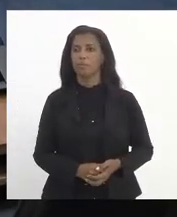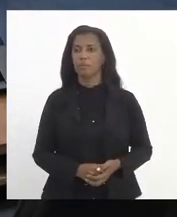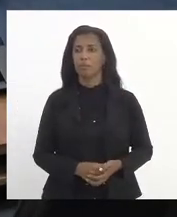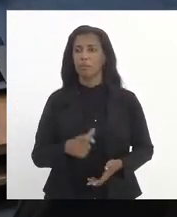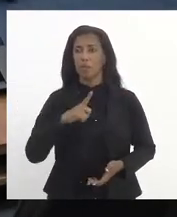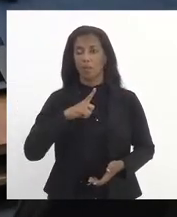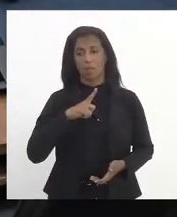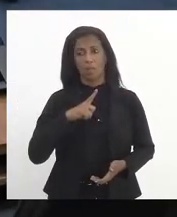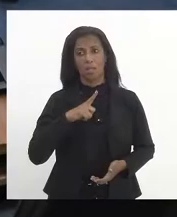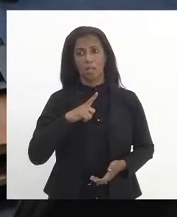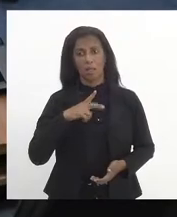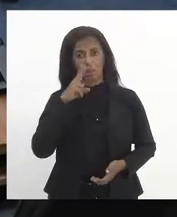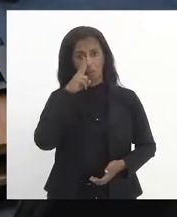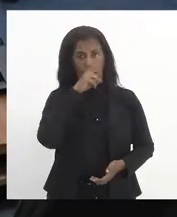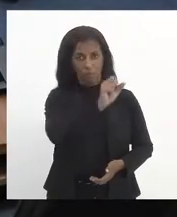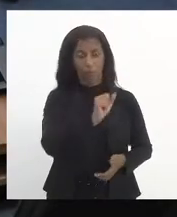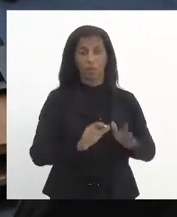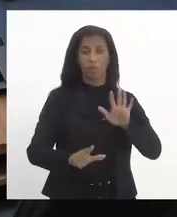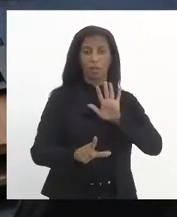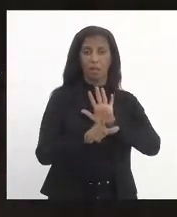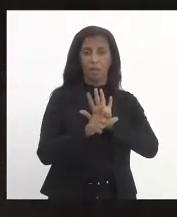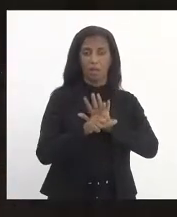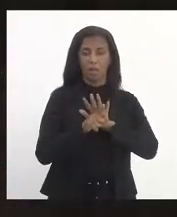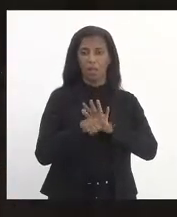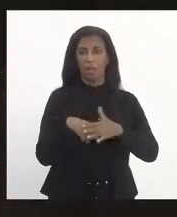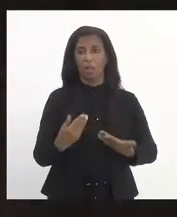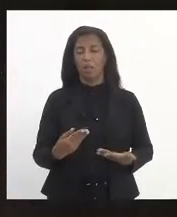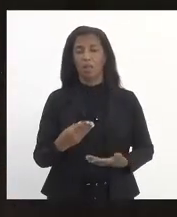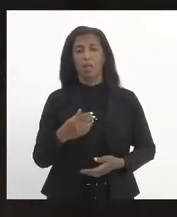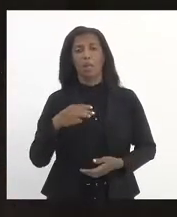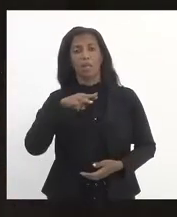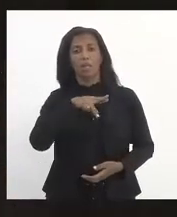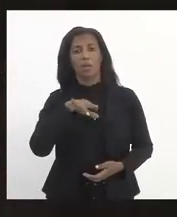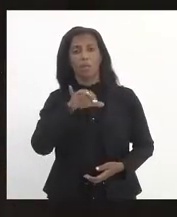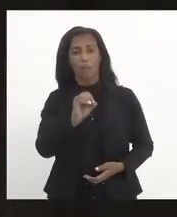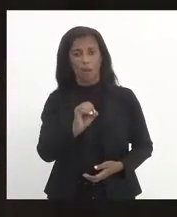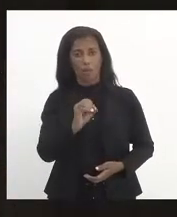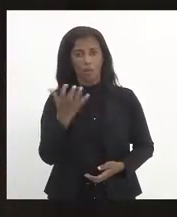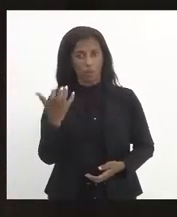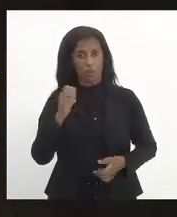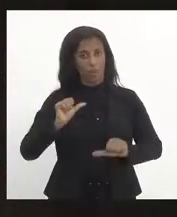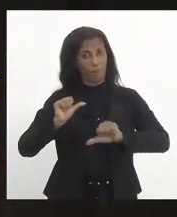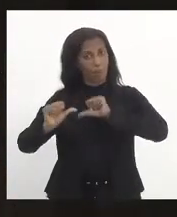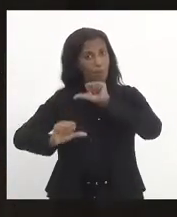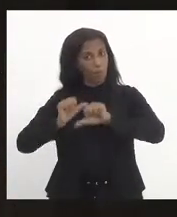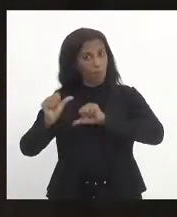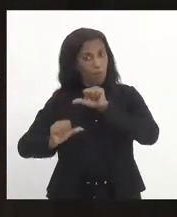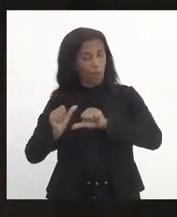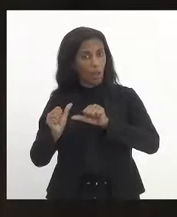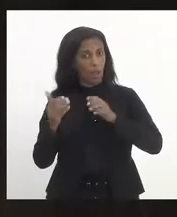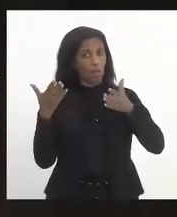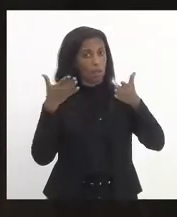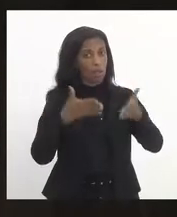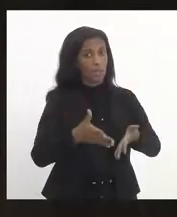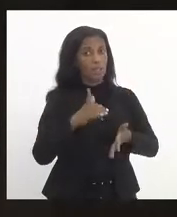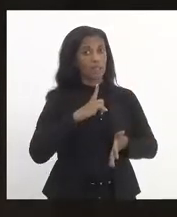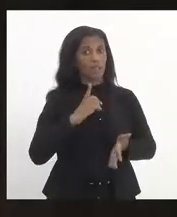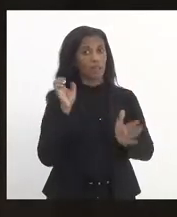tem seu peso, as leis em que o deputado Márcio Alberto propõe mudança, elas tratam sobre o